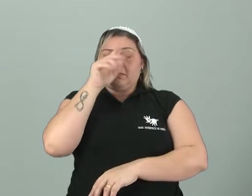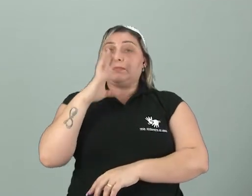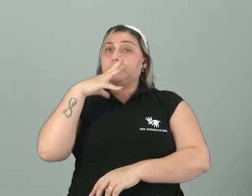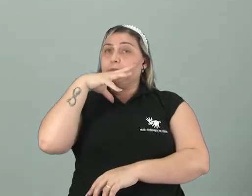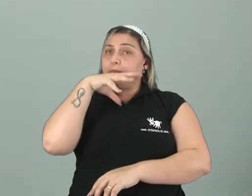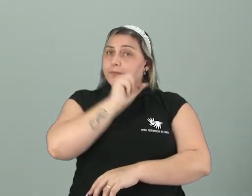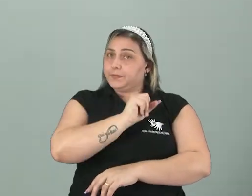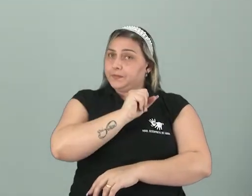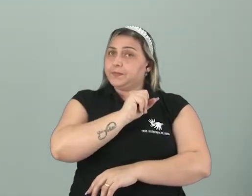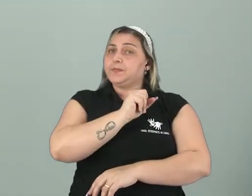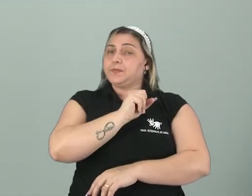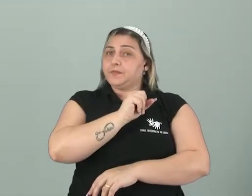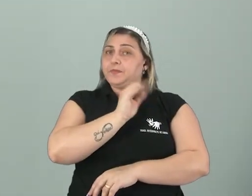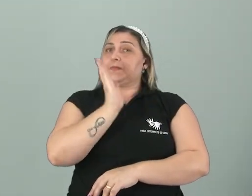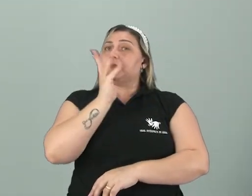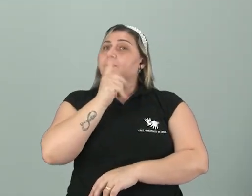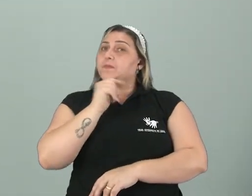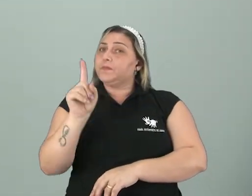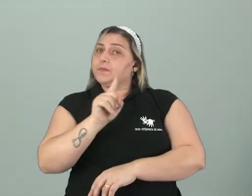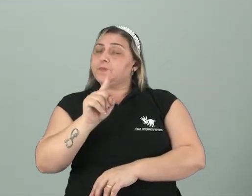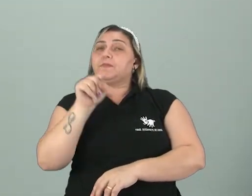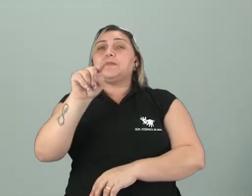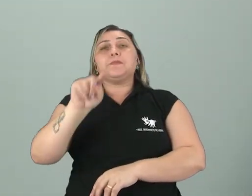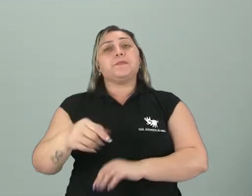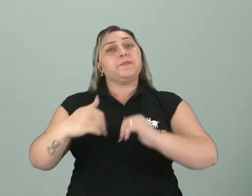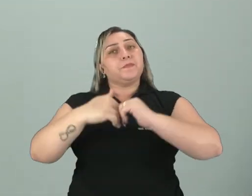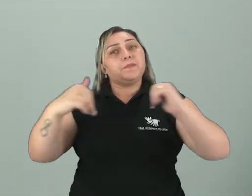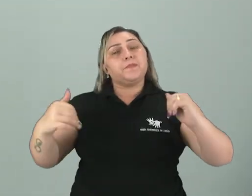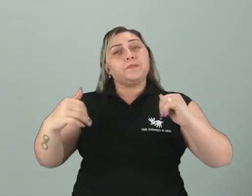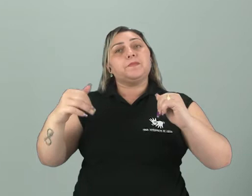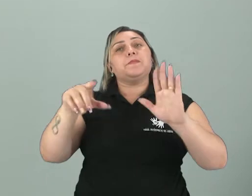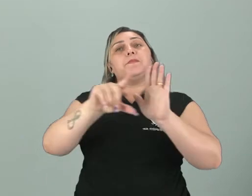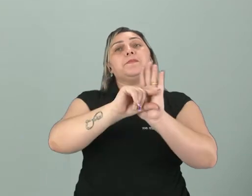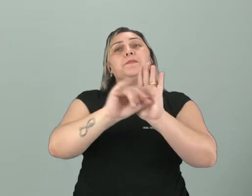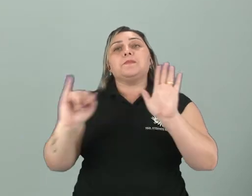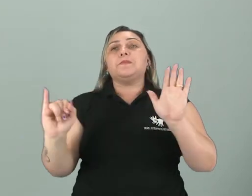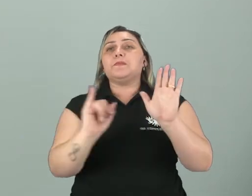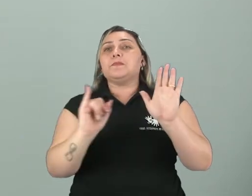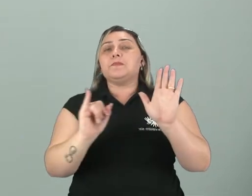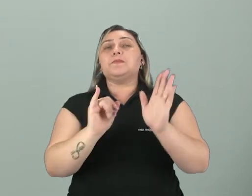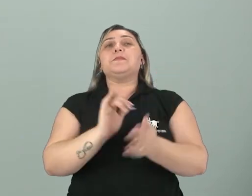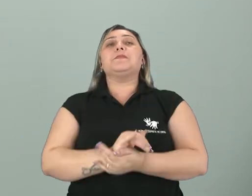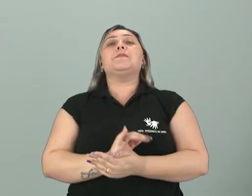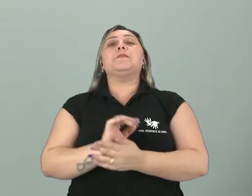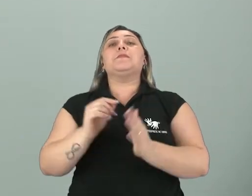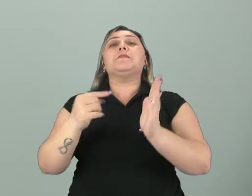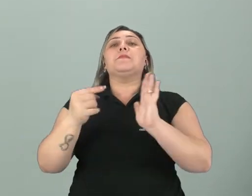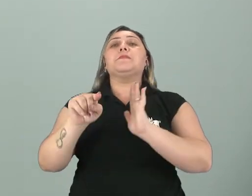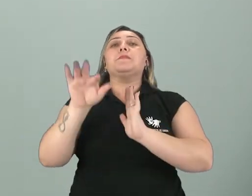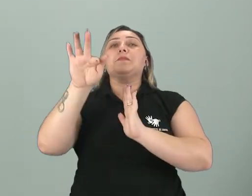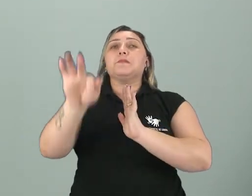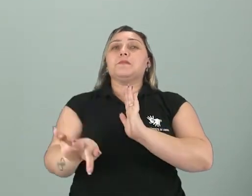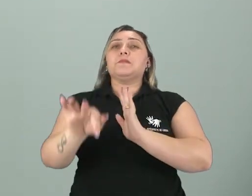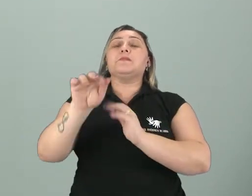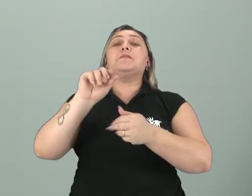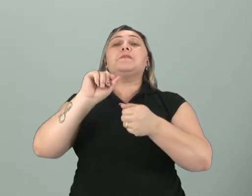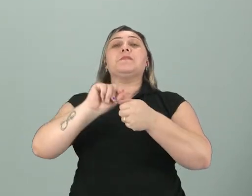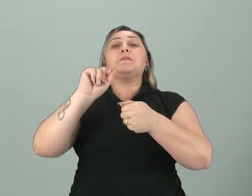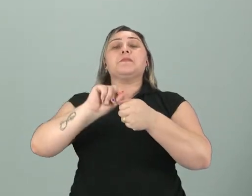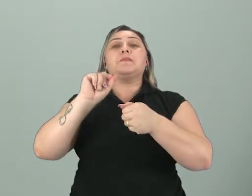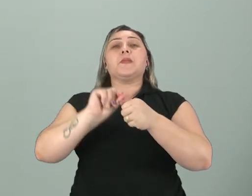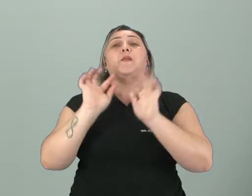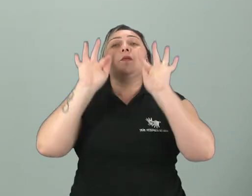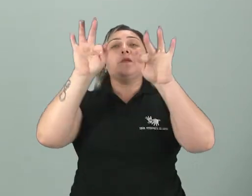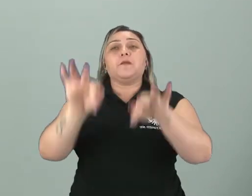demorada. Então, temos aí o ponto e vírgula, tá? Separando os incisos. E o ponto final foi usado para marcar